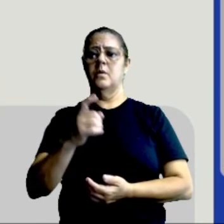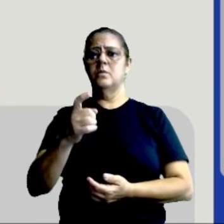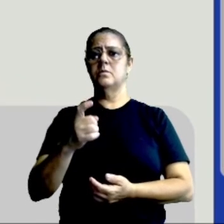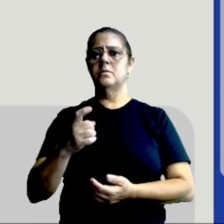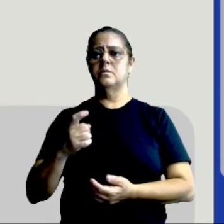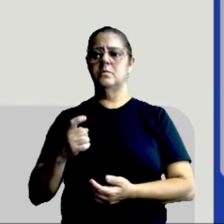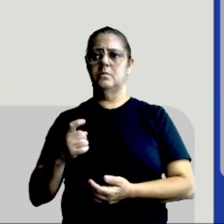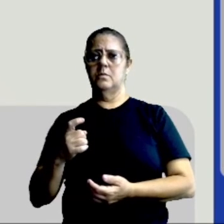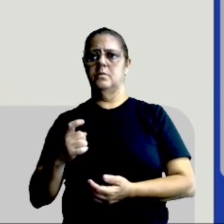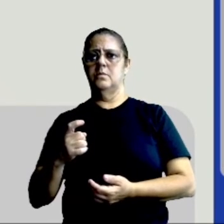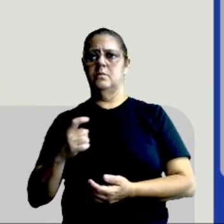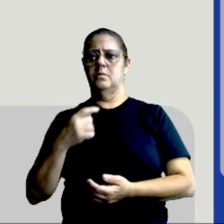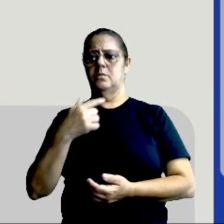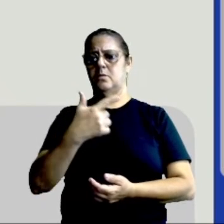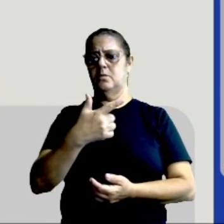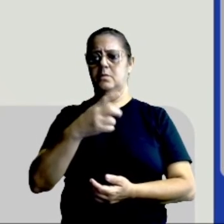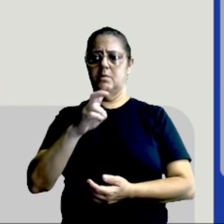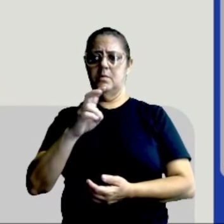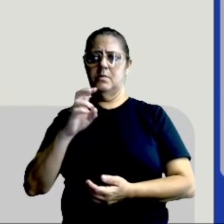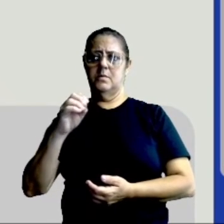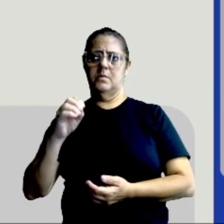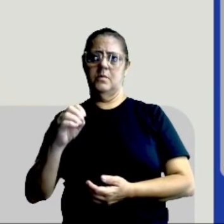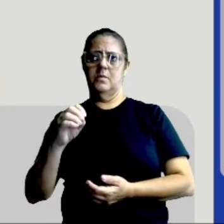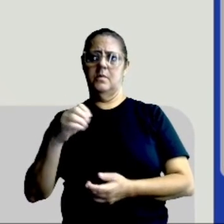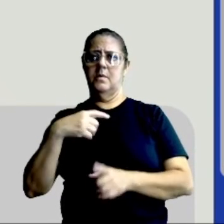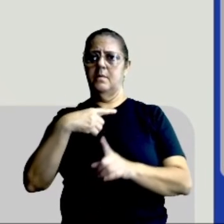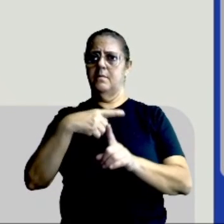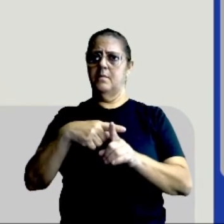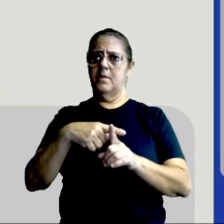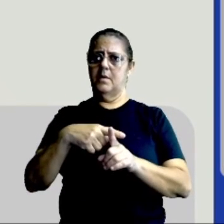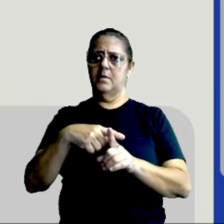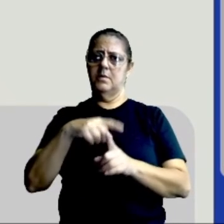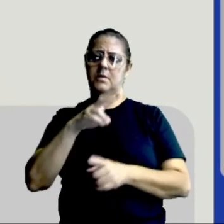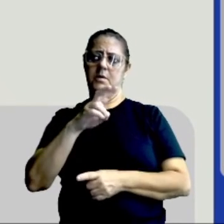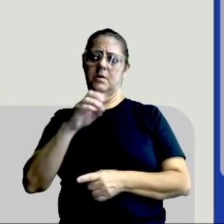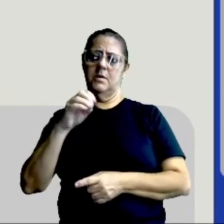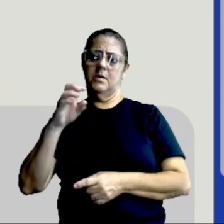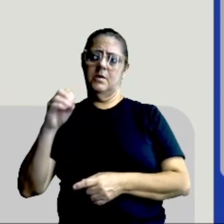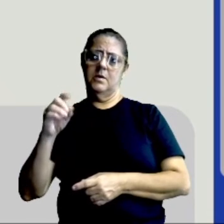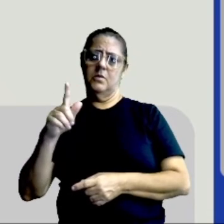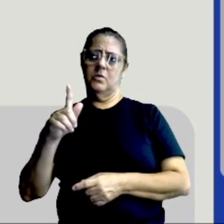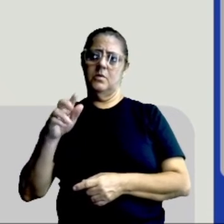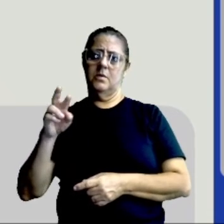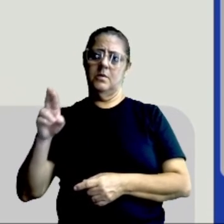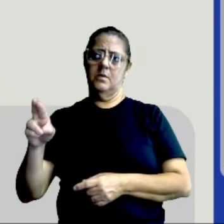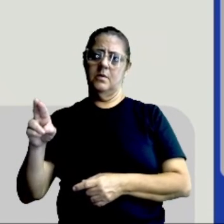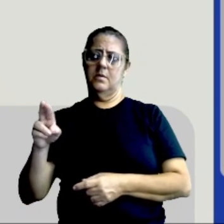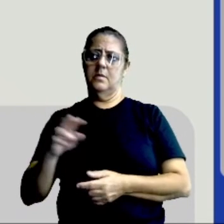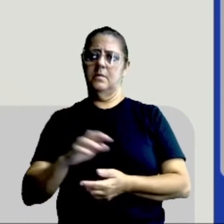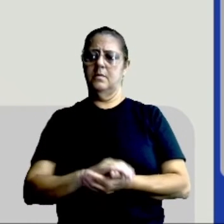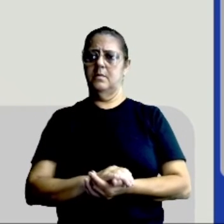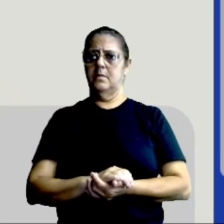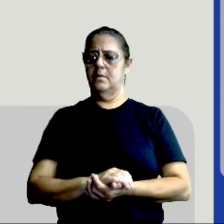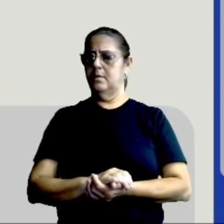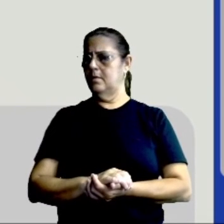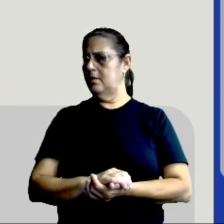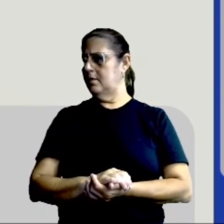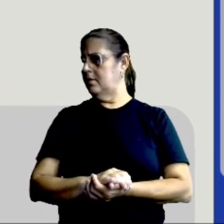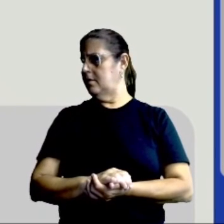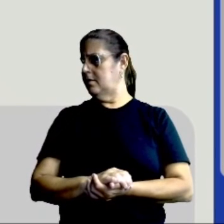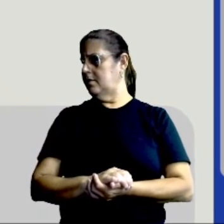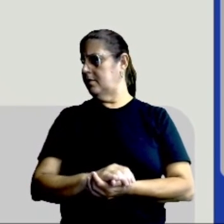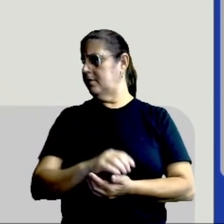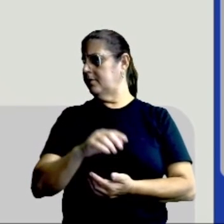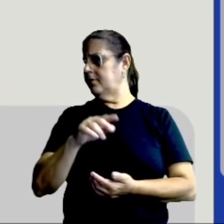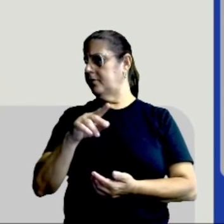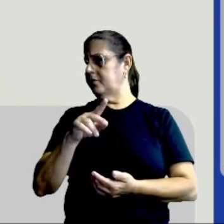x, ele tá com o 250 e tem um peso também de 500 gramas. Então, esta daqui